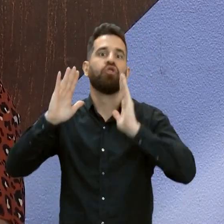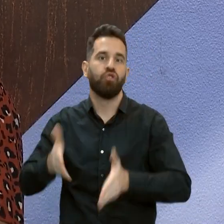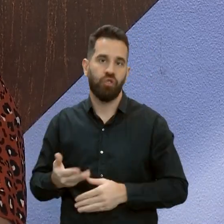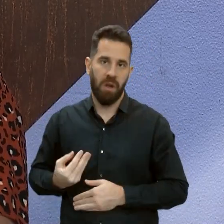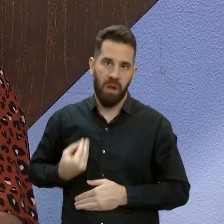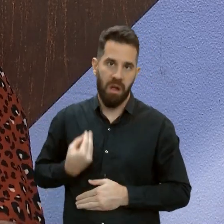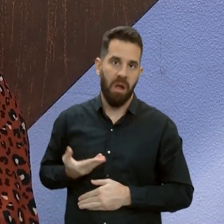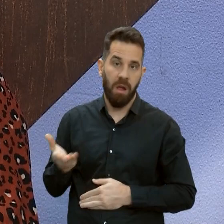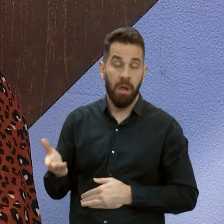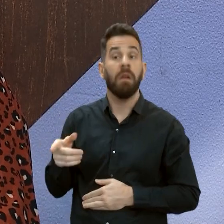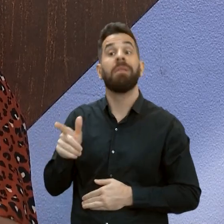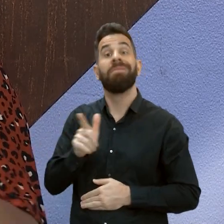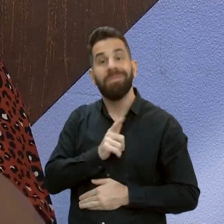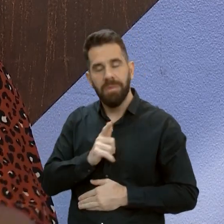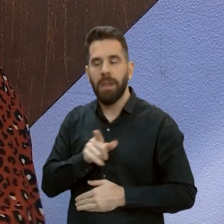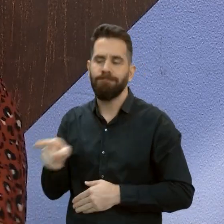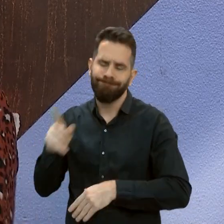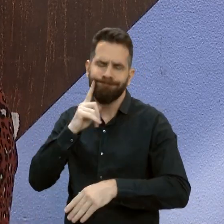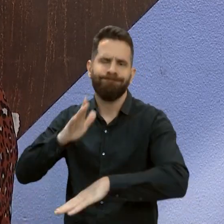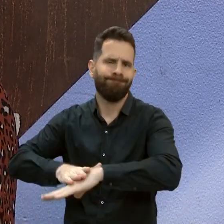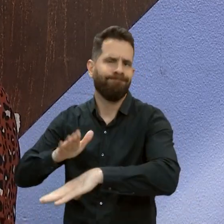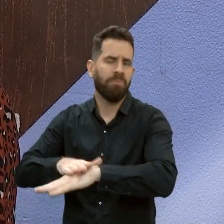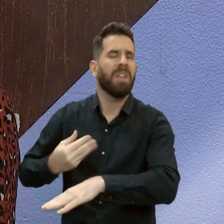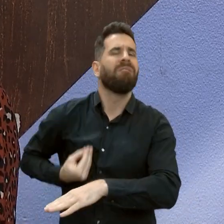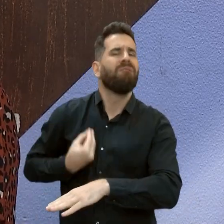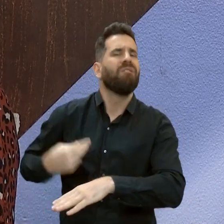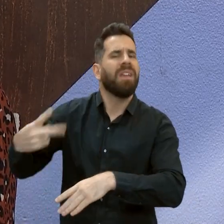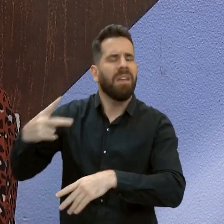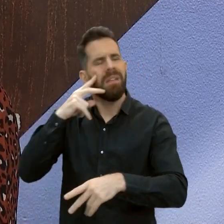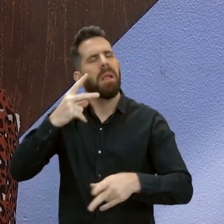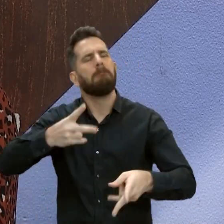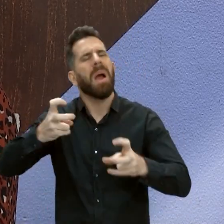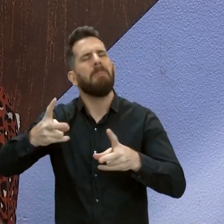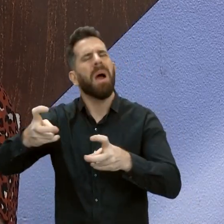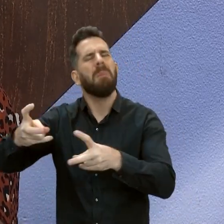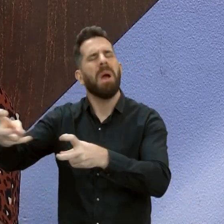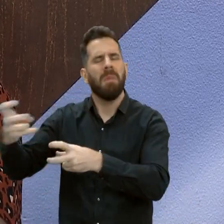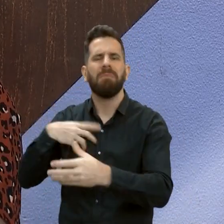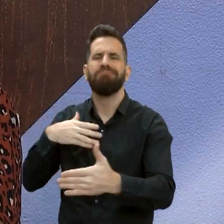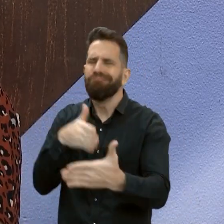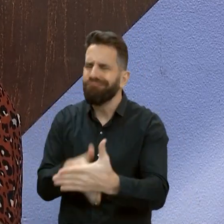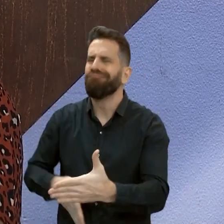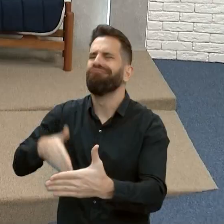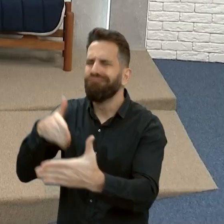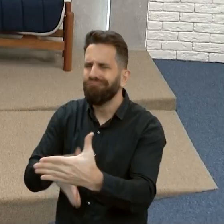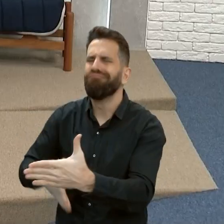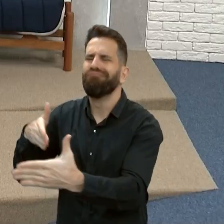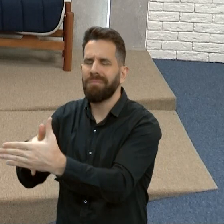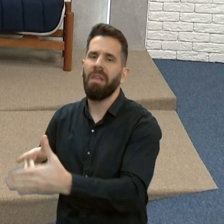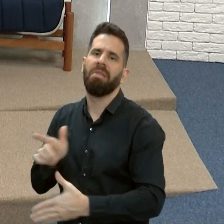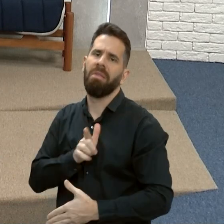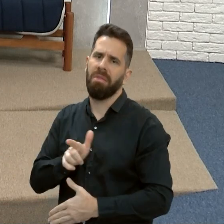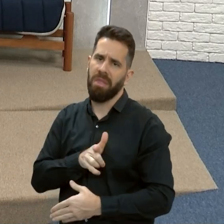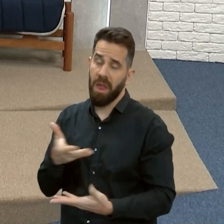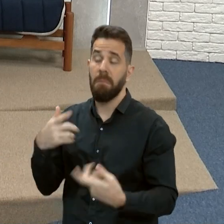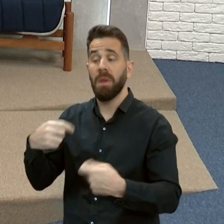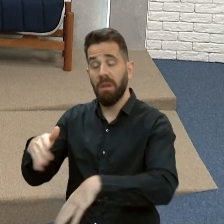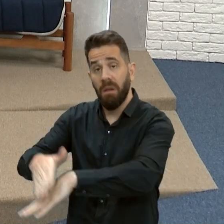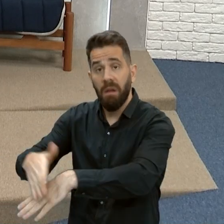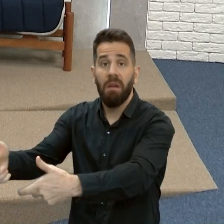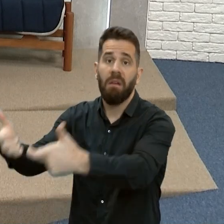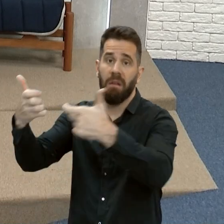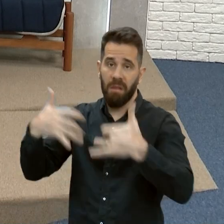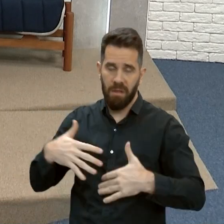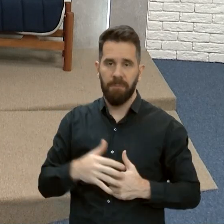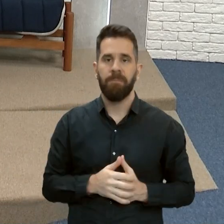ela encontrou as barreiras pela vida dela. Nós falávamos, inclusive, no bloco anterior, sobre o TDAH,